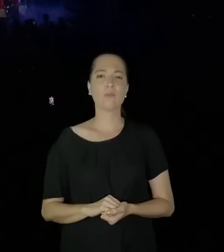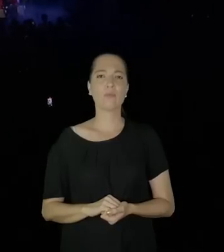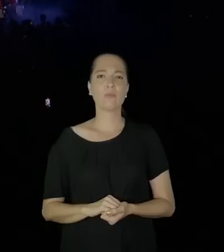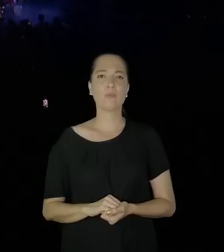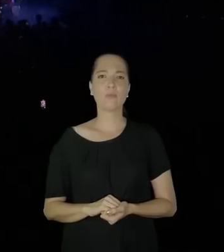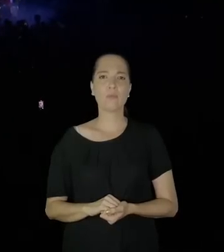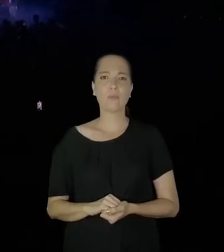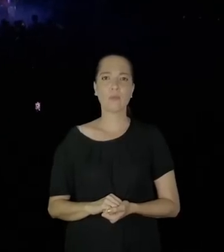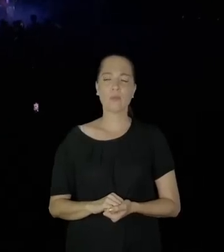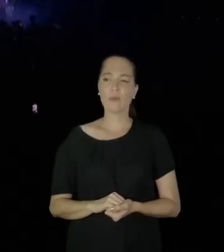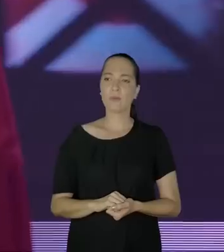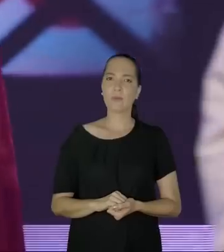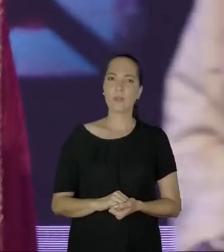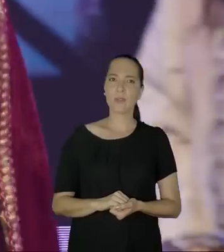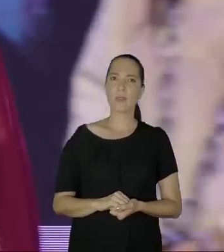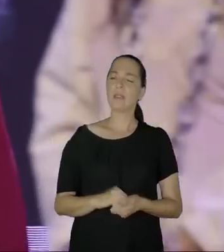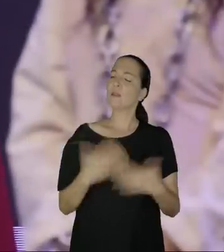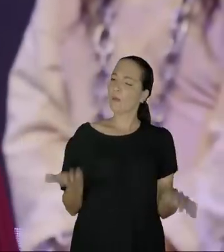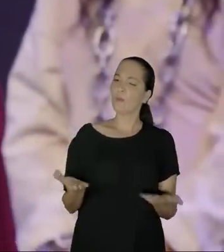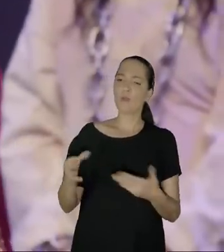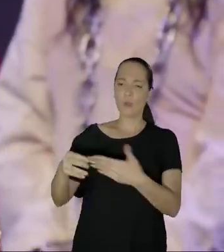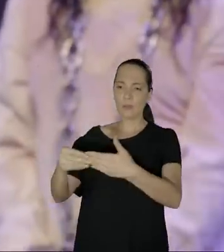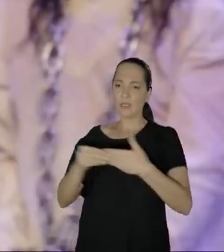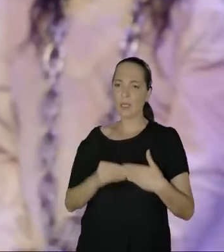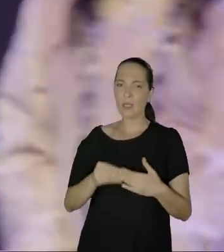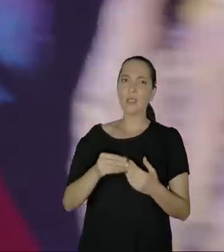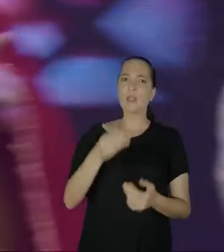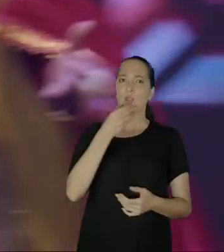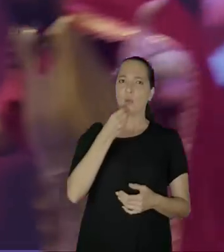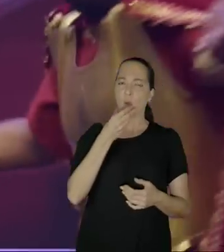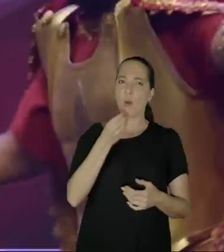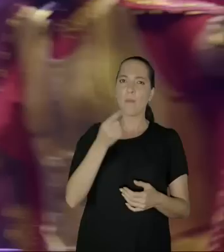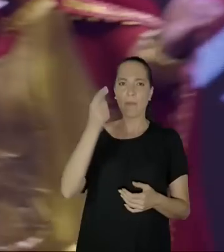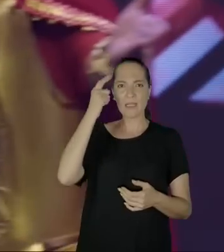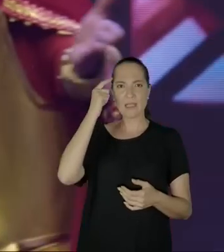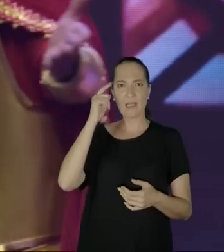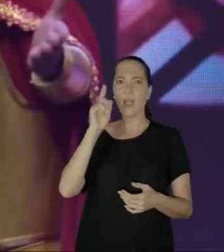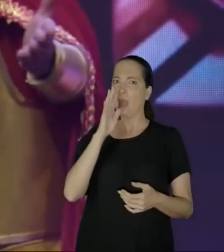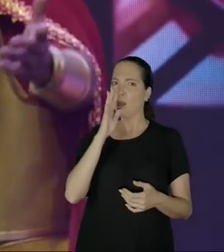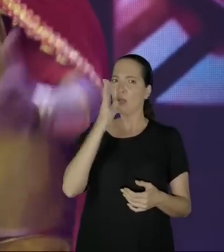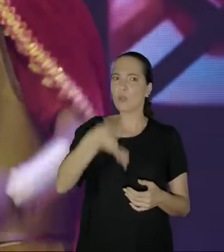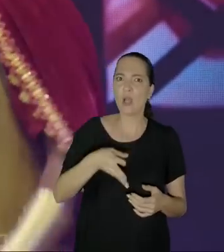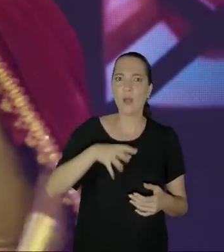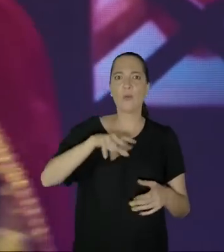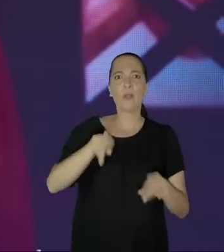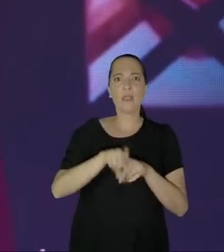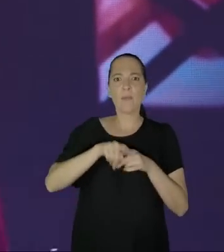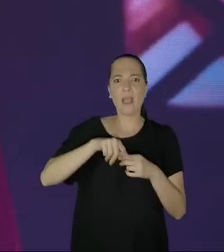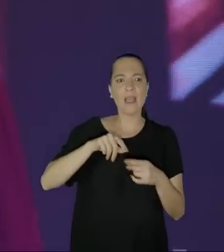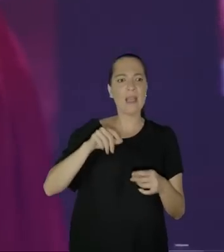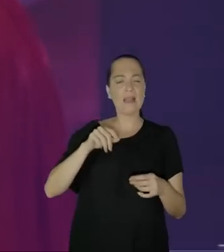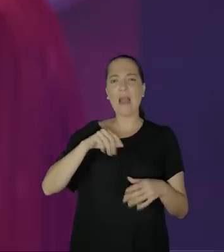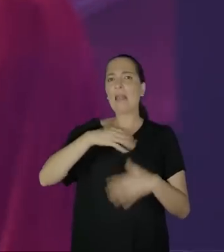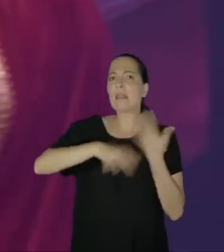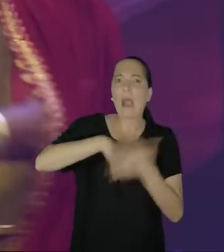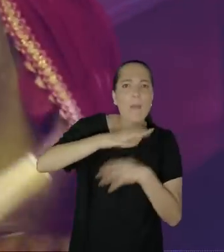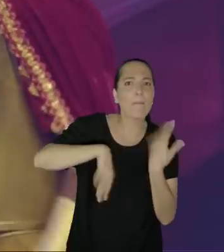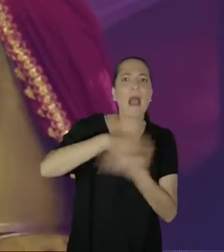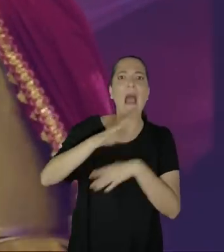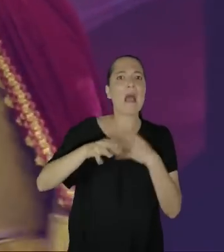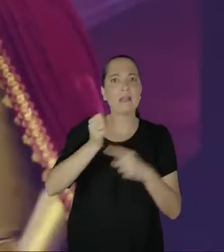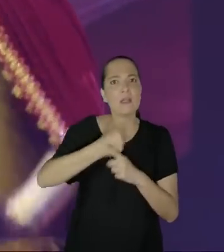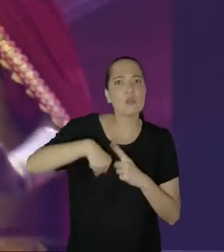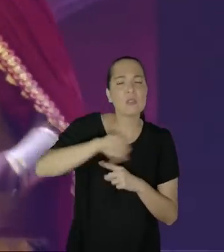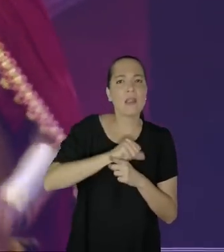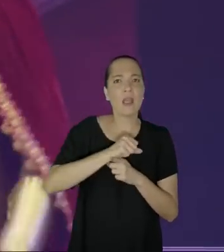Trouxeste esse homem sob acusação de traição, agitador e perturbador da ordem pública. Interroguei em vossa